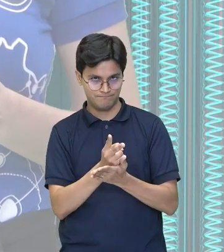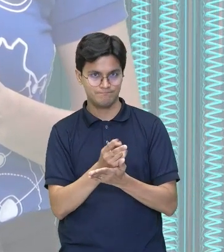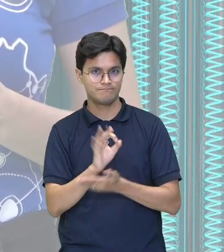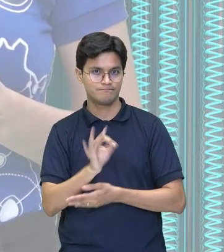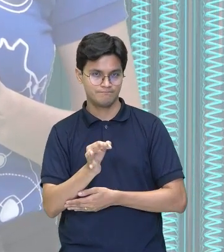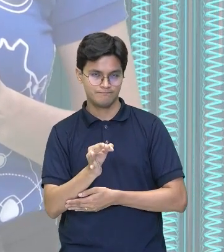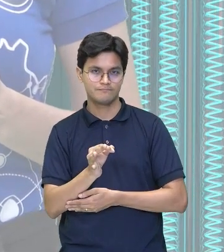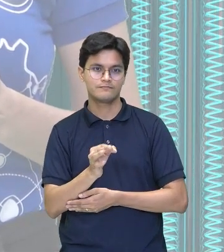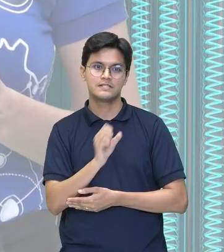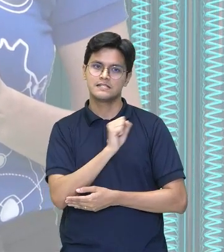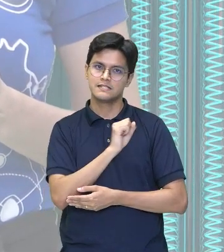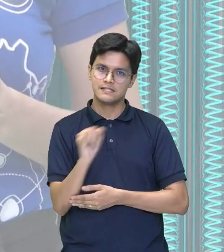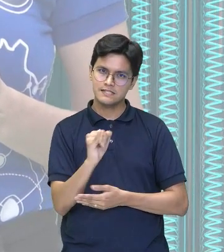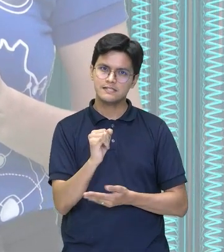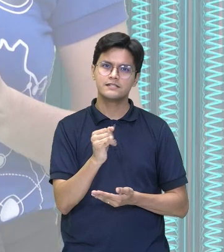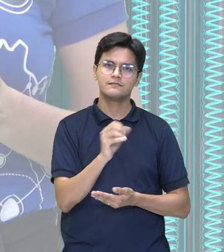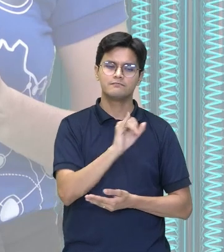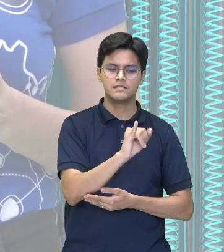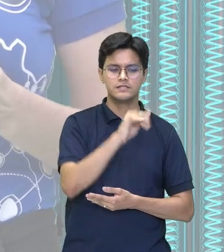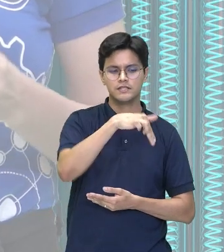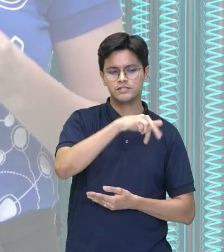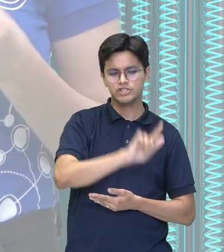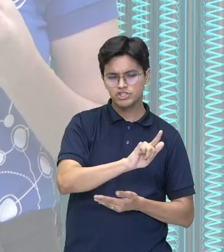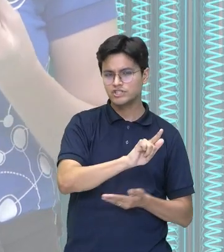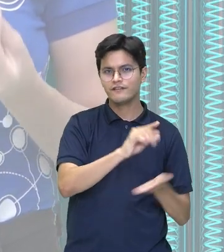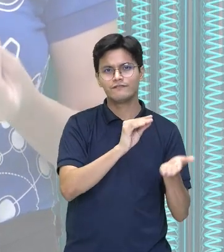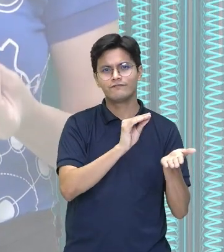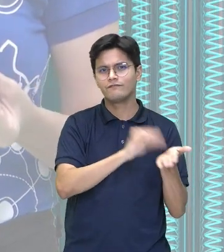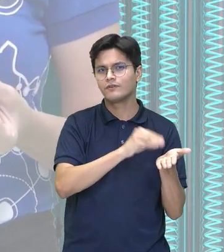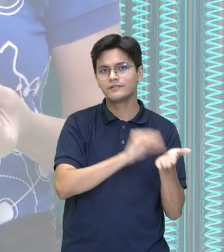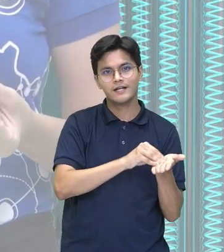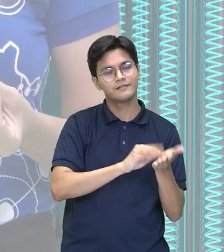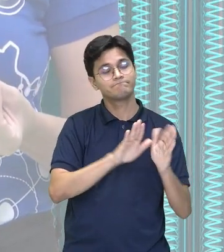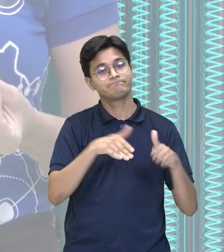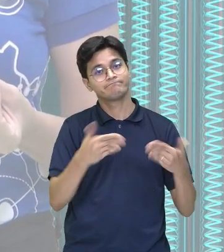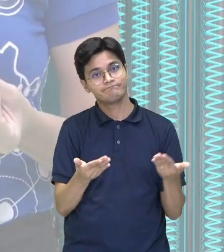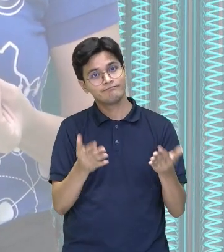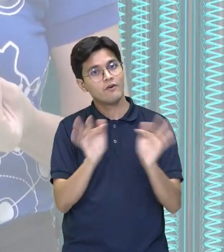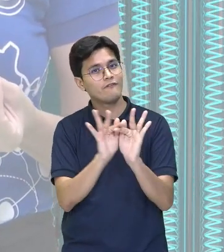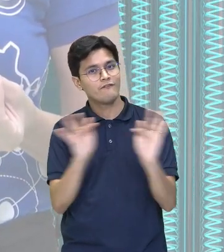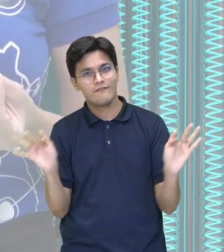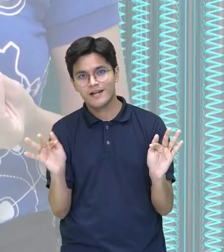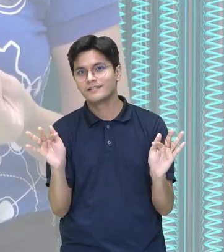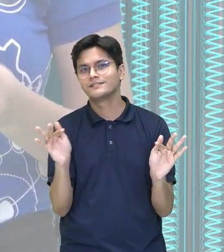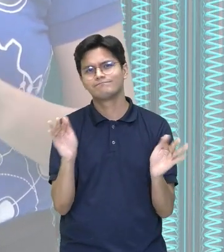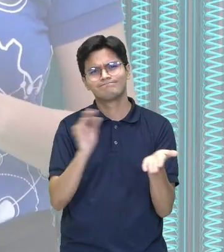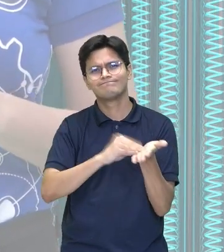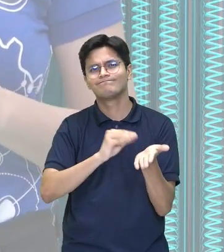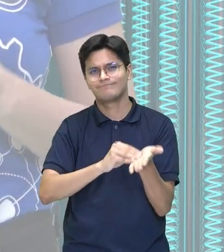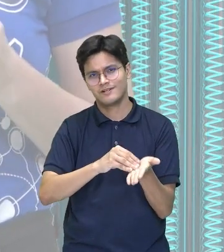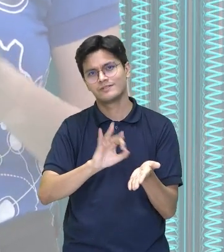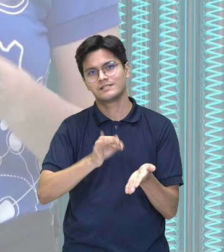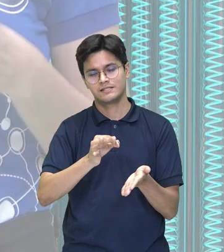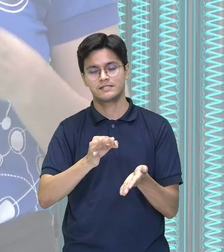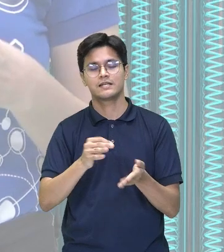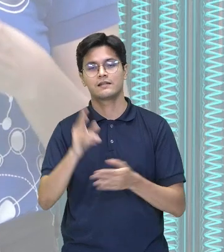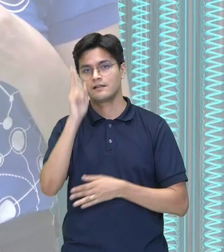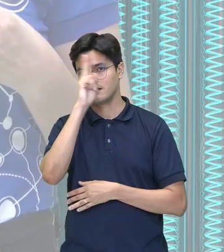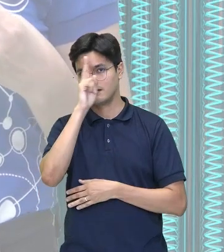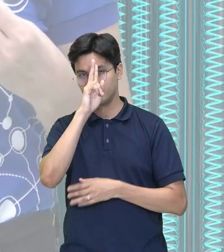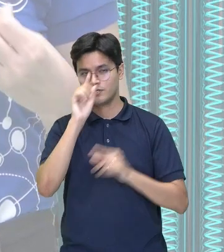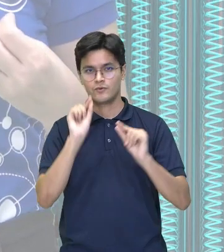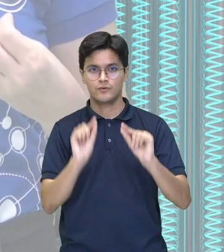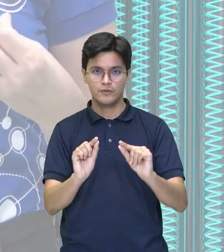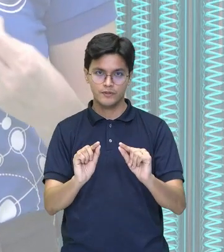de colocar o ing lá no verbo principal, a sua frase está incompleta, tudo bem? Então, lembre-se que